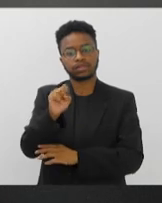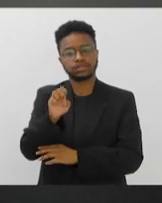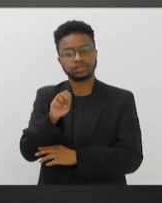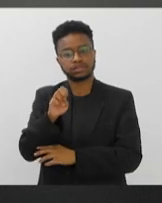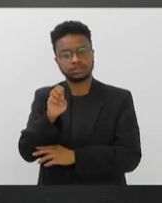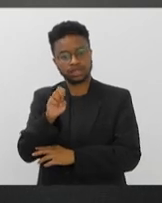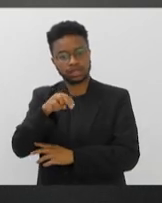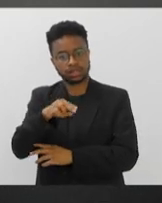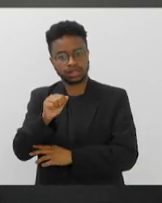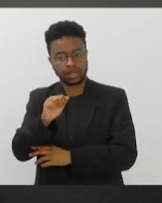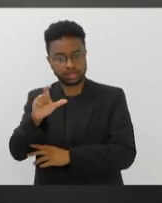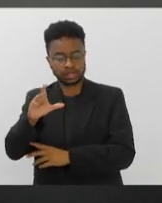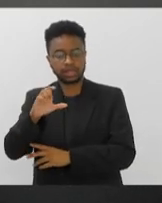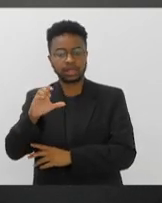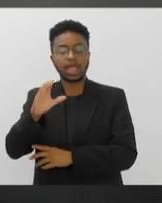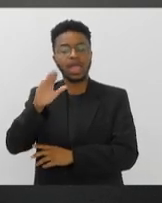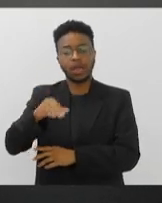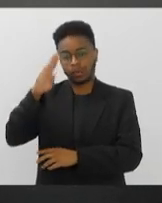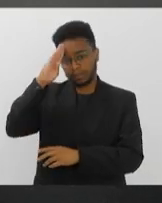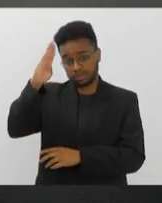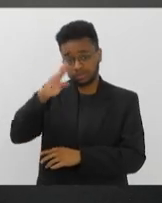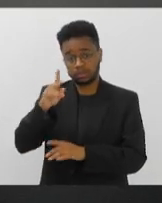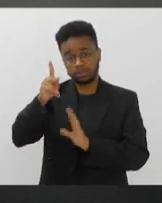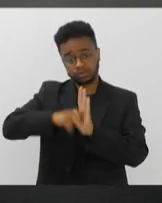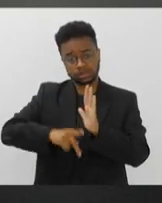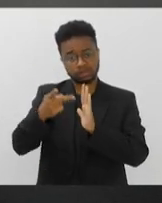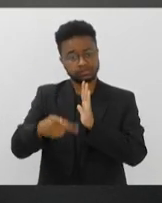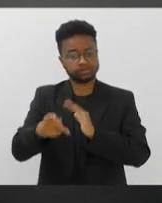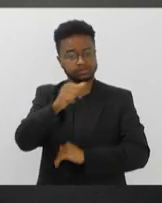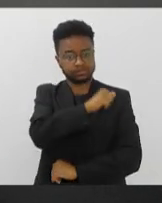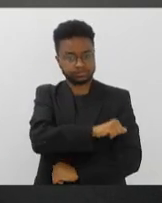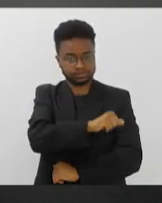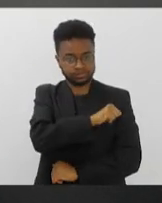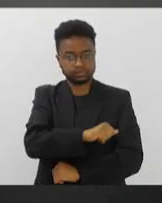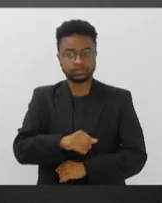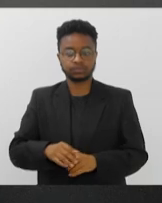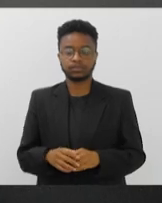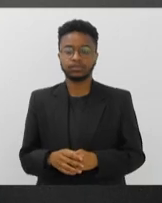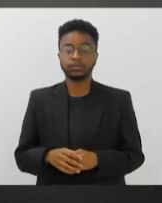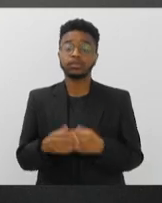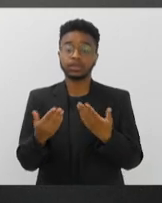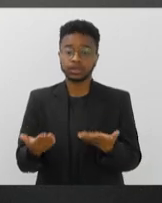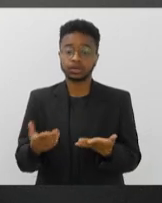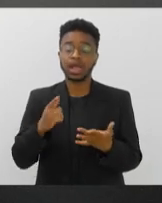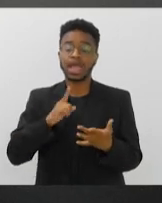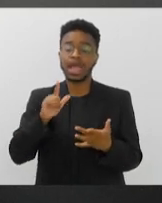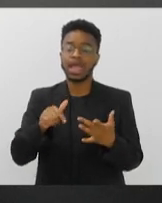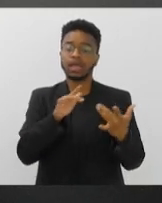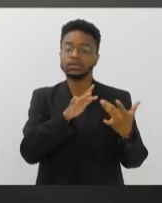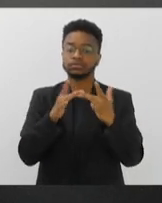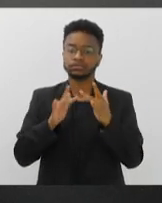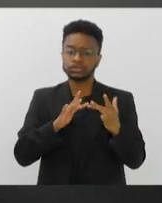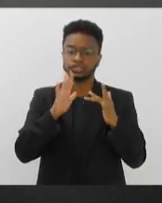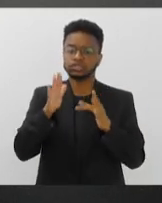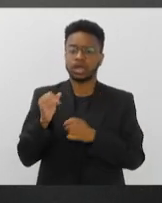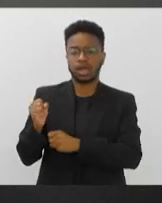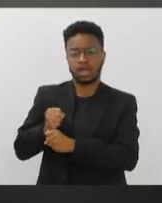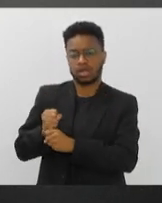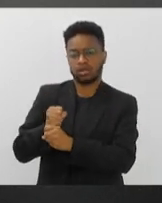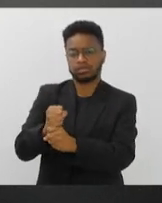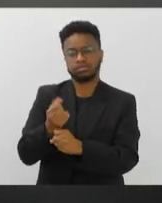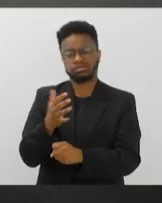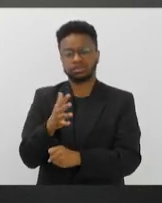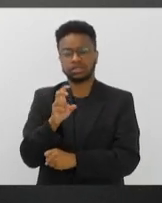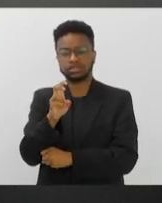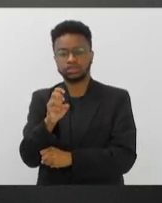acontecendo hoje não é um projeto piloto em uma unidade é no estado todo e isso foi uma articulação de alguns anos talvez uns